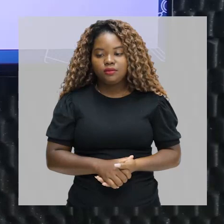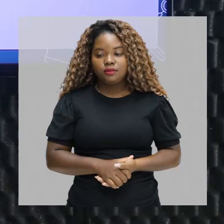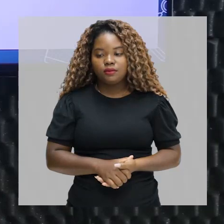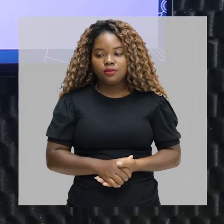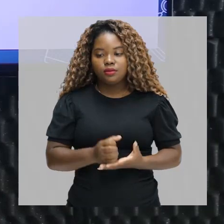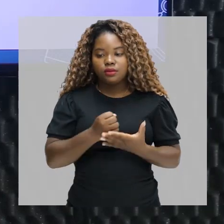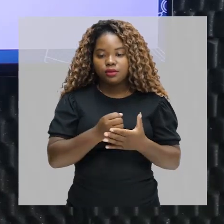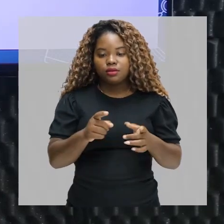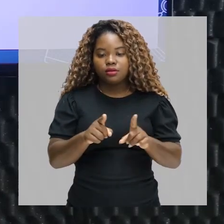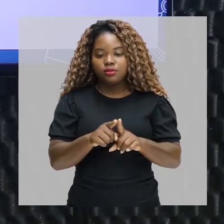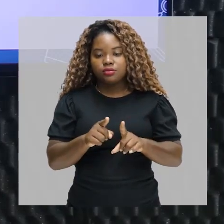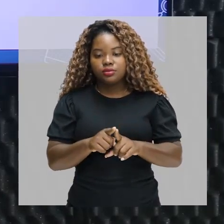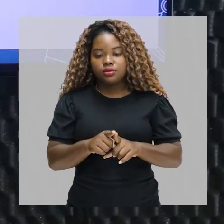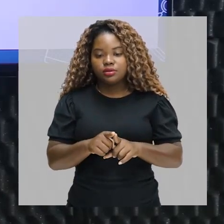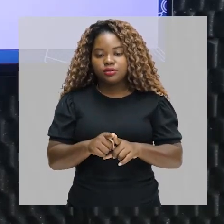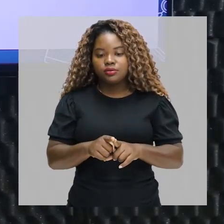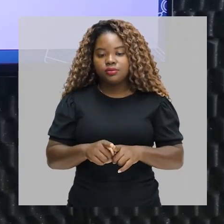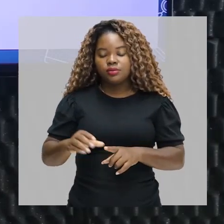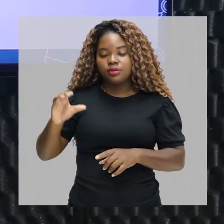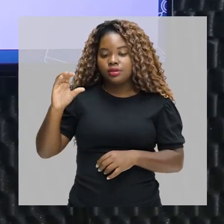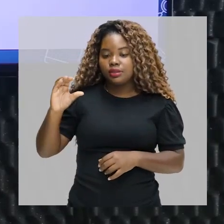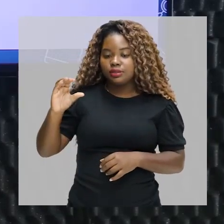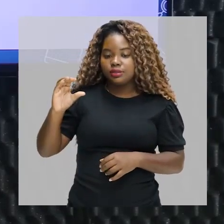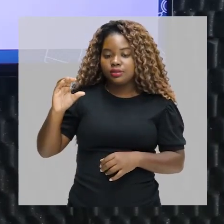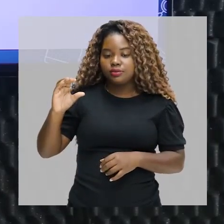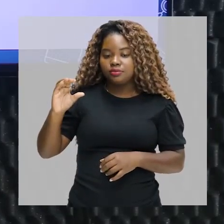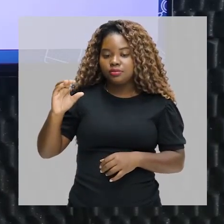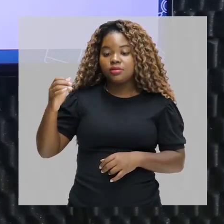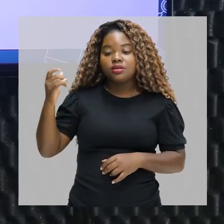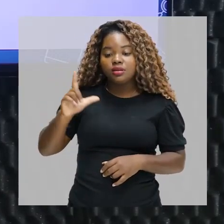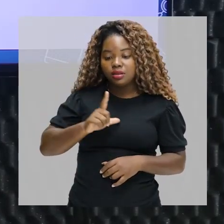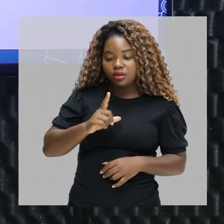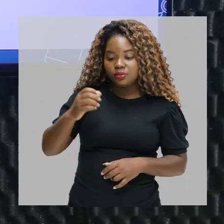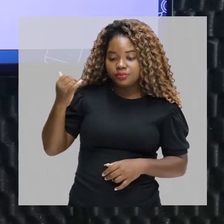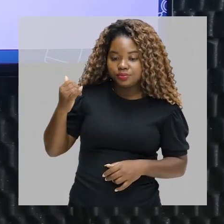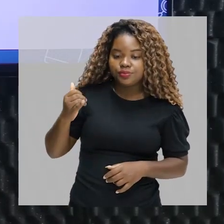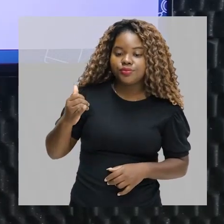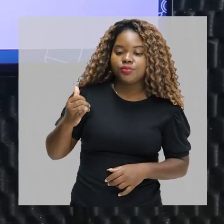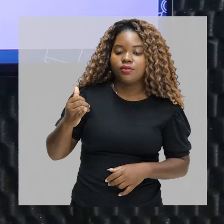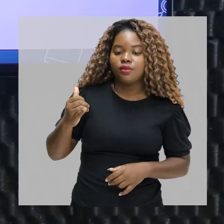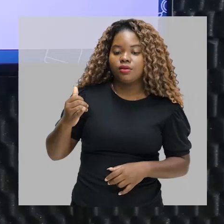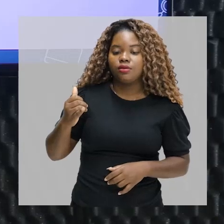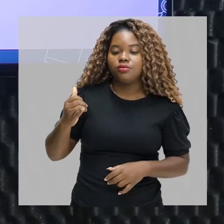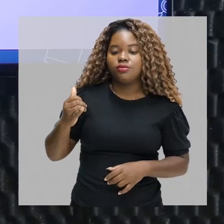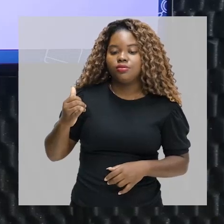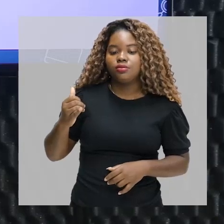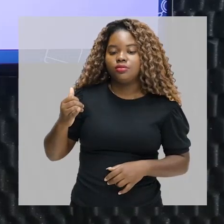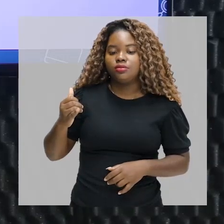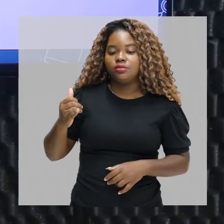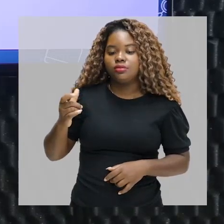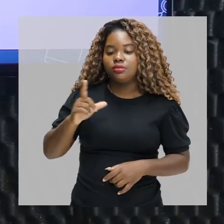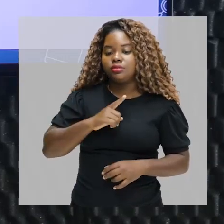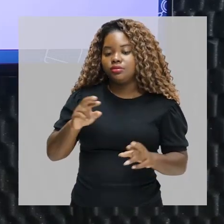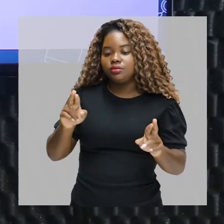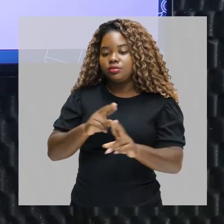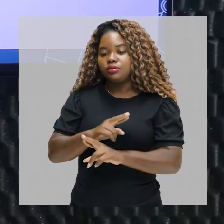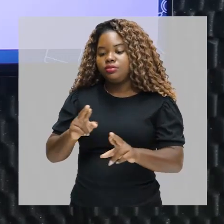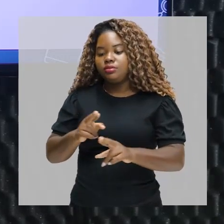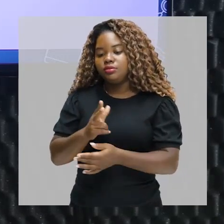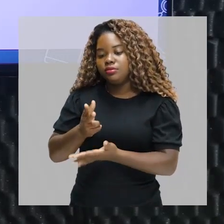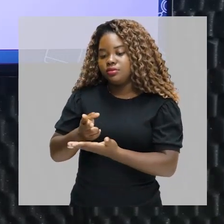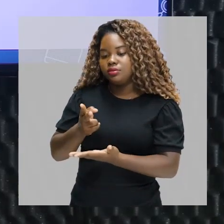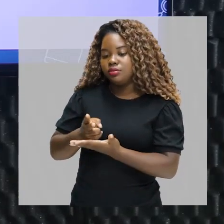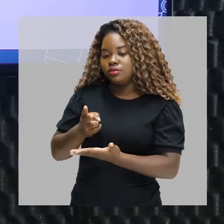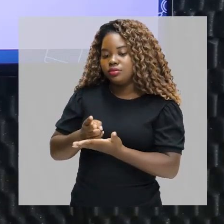nossa, né, da nossa alternativa. Então, ela transporta energia, tá ok? Energia que tem a relação com a